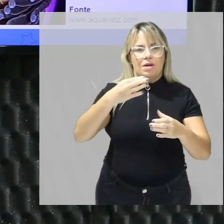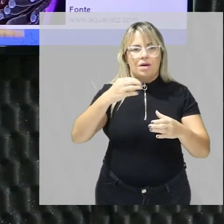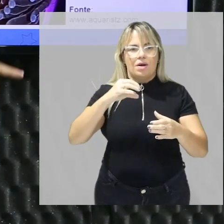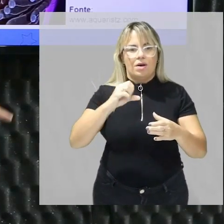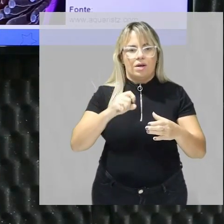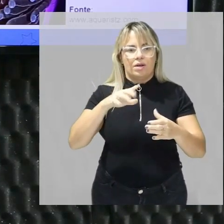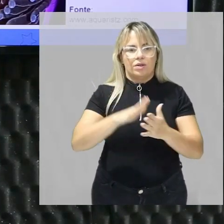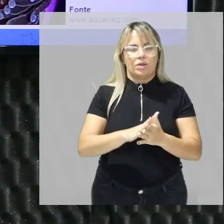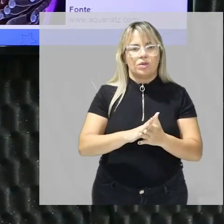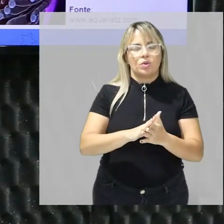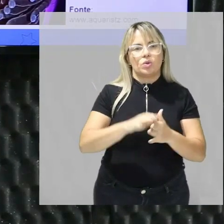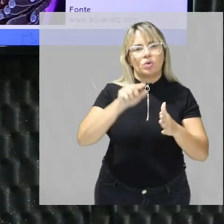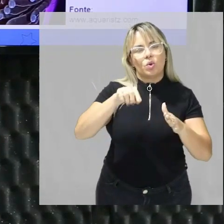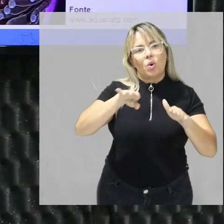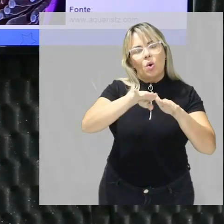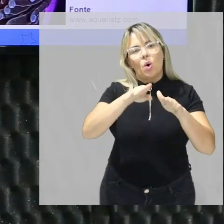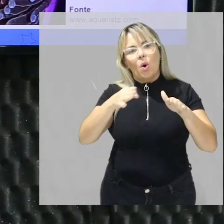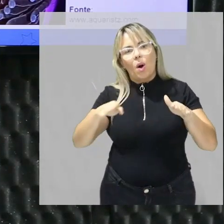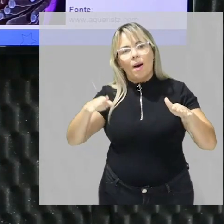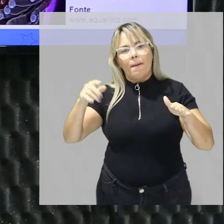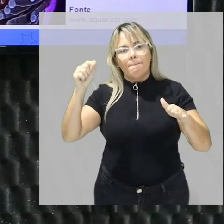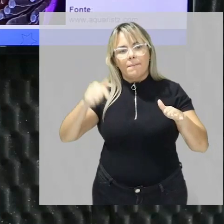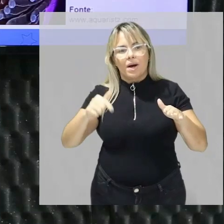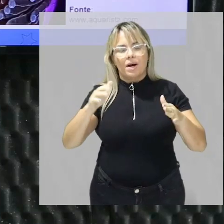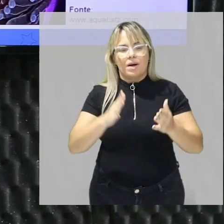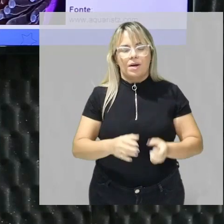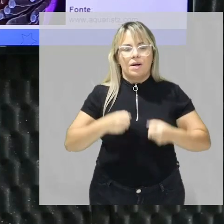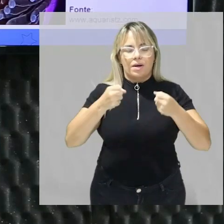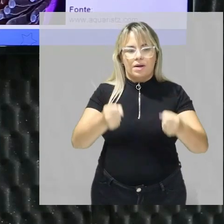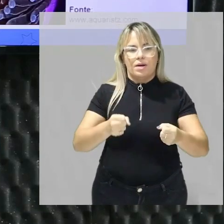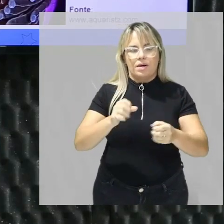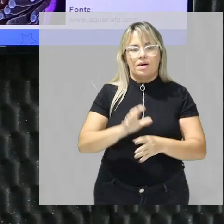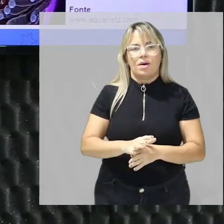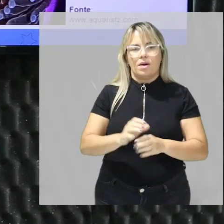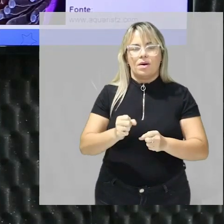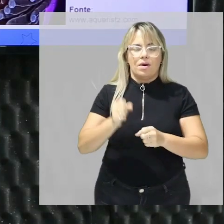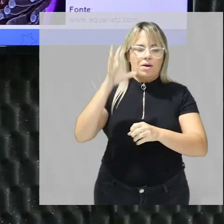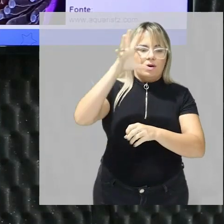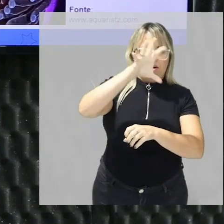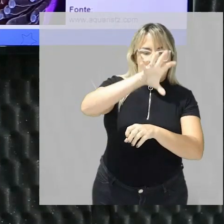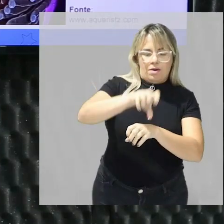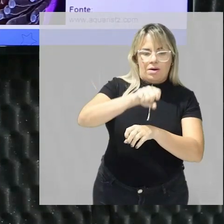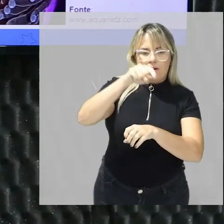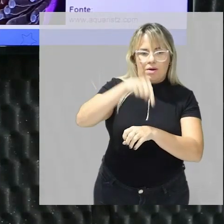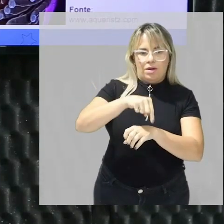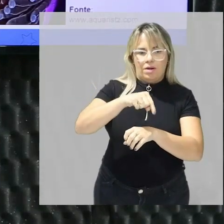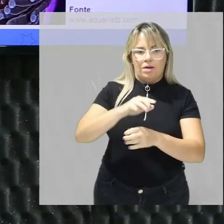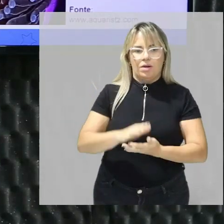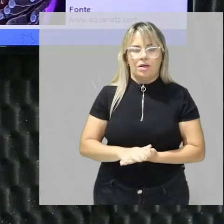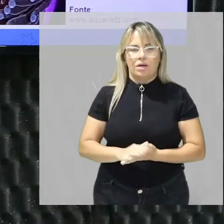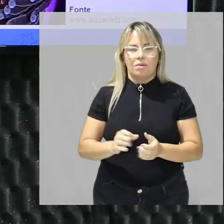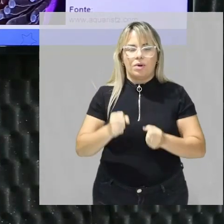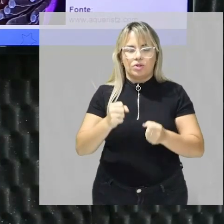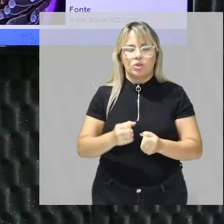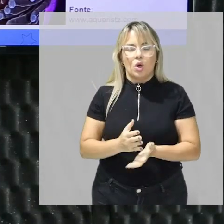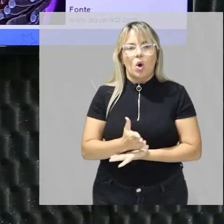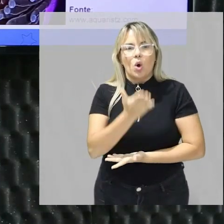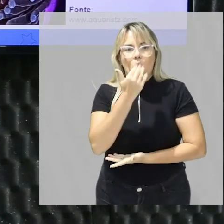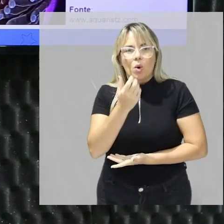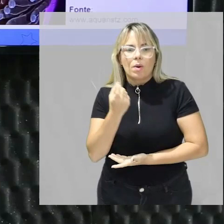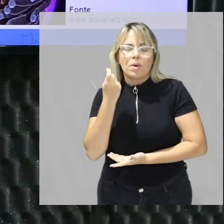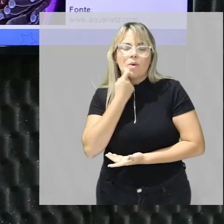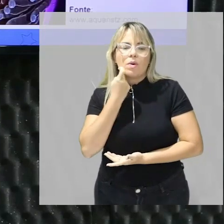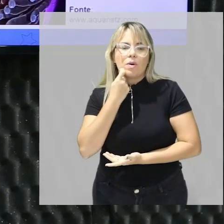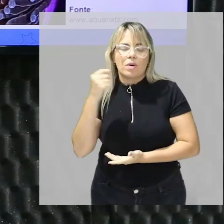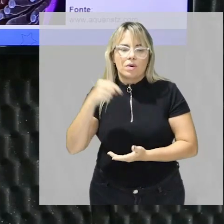também, ela pode se alimentar dos possíveis predadores do peixe palhaço. O peixe palhaço, ele